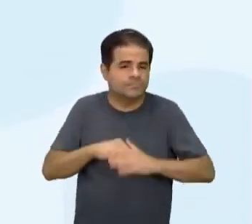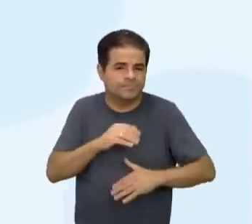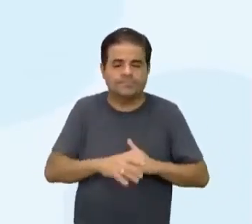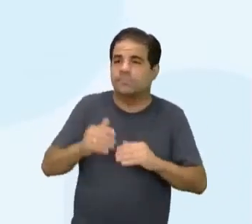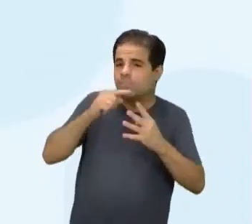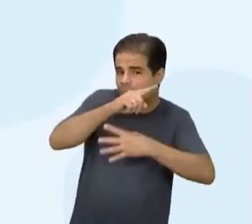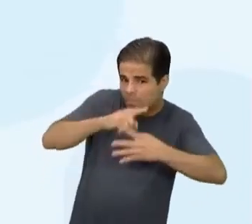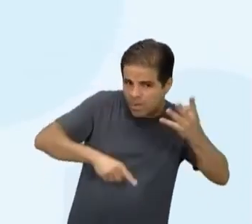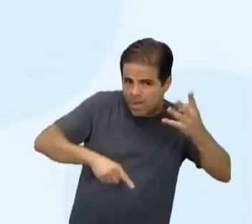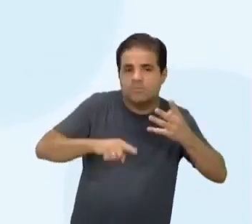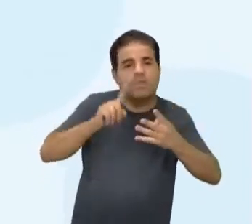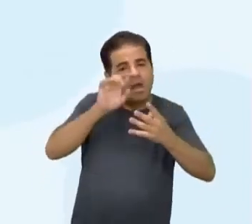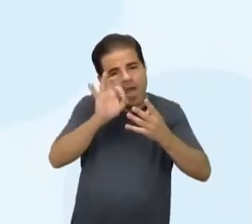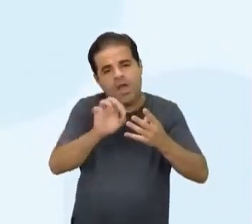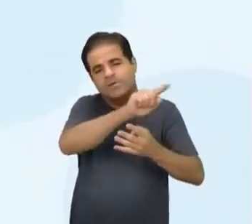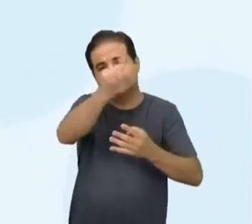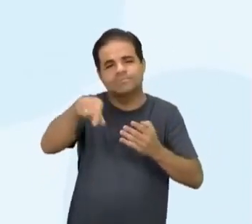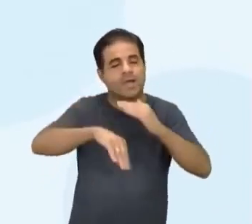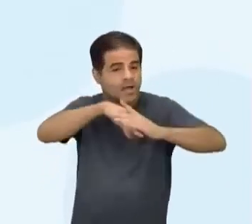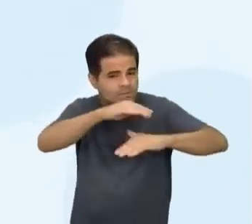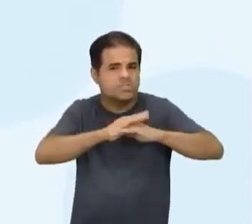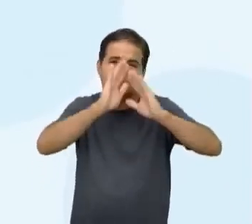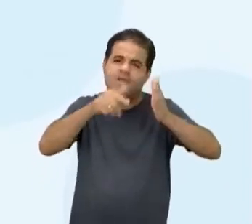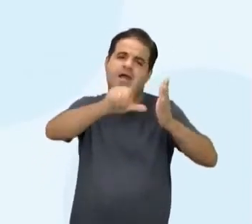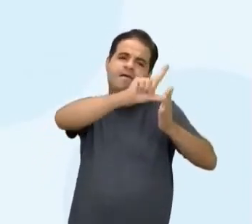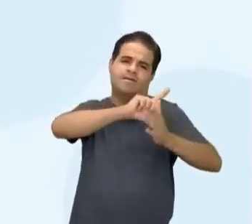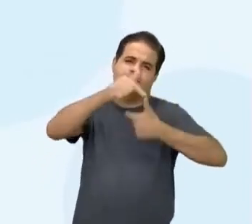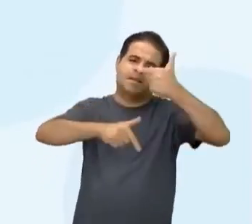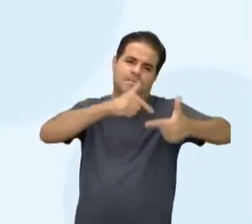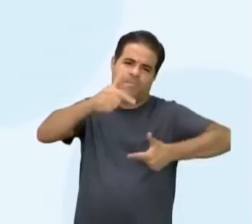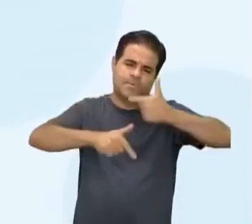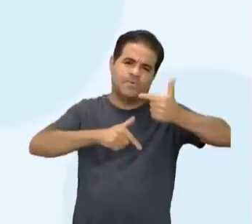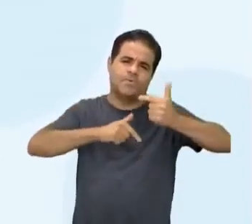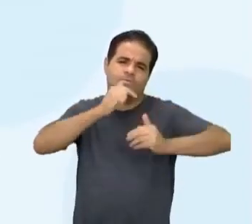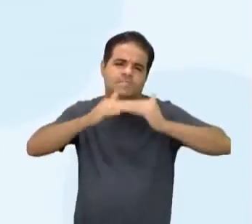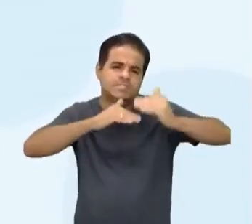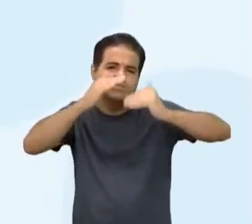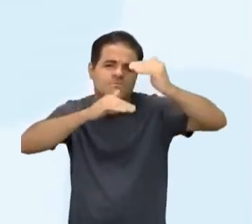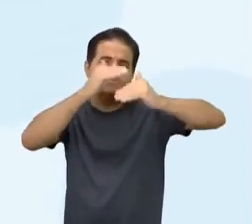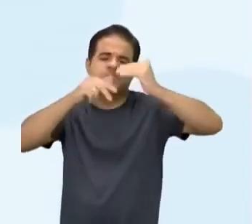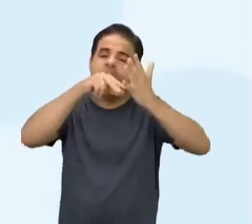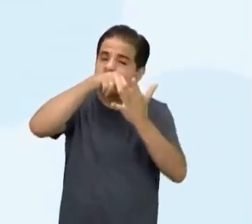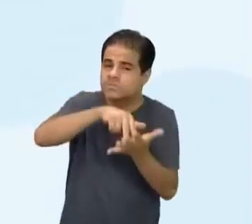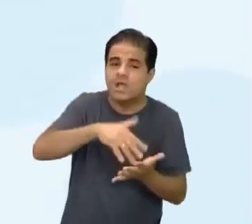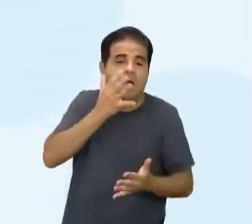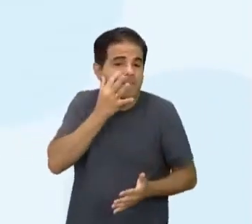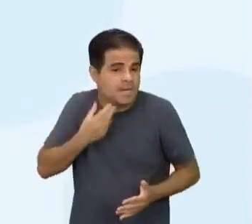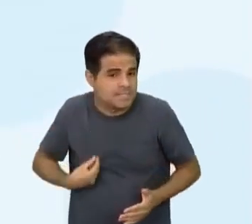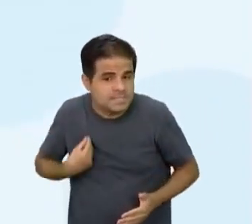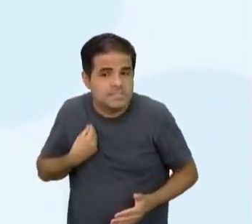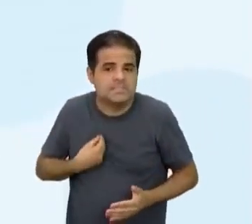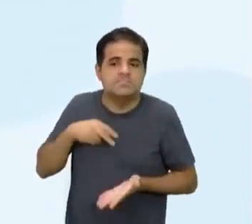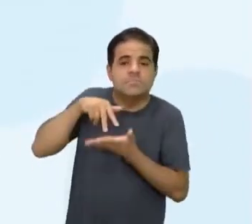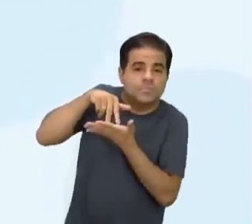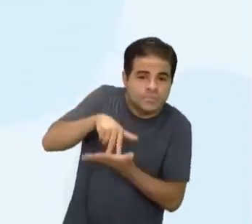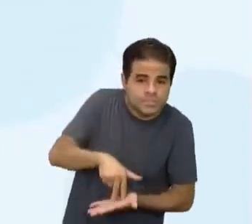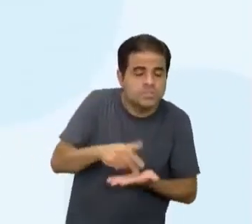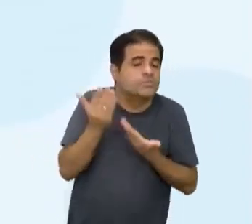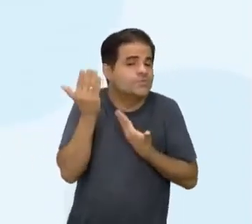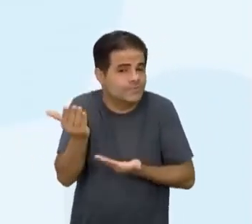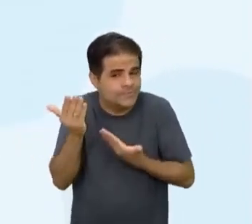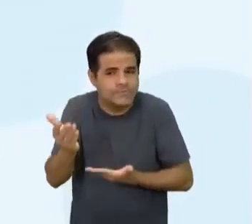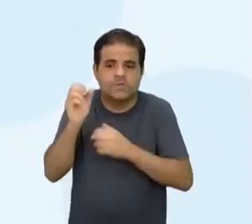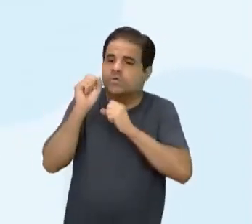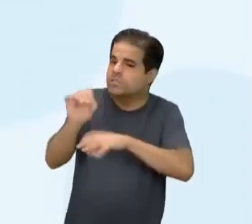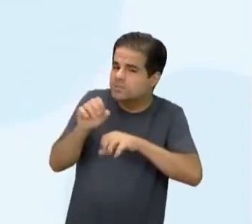os 4 pilares, é justamente as ações que a gente já trabalhou aí desenvolvendo a pedagogia da presença, o protagonismo juvenil,